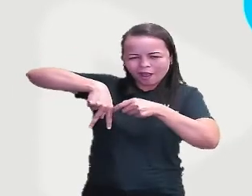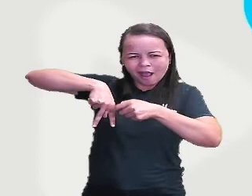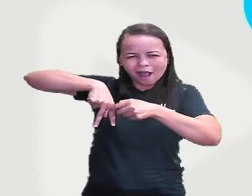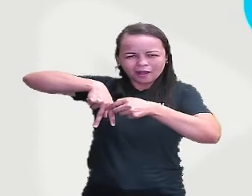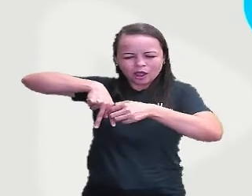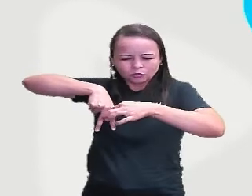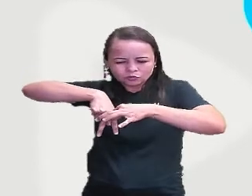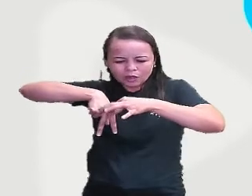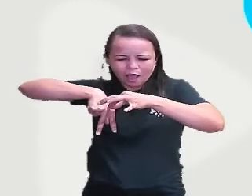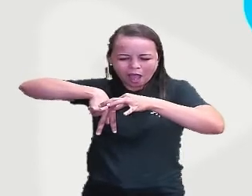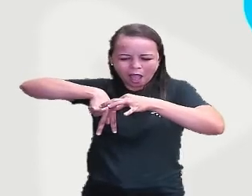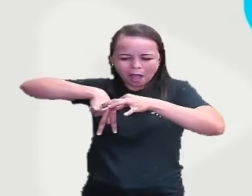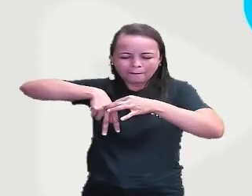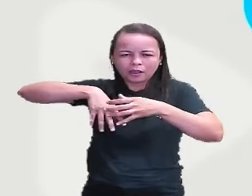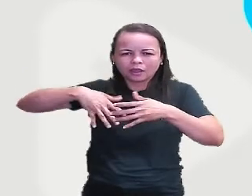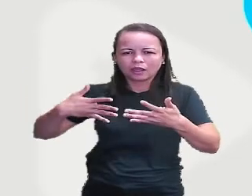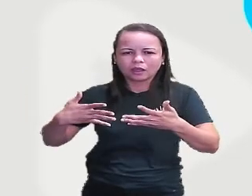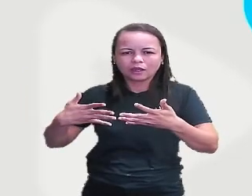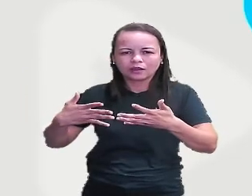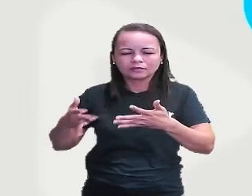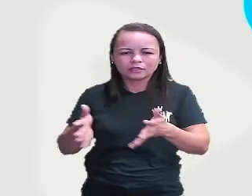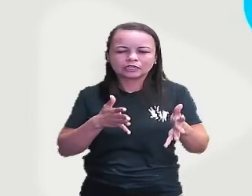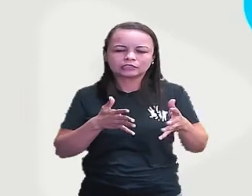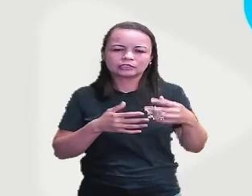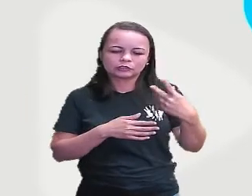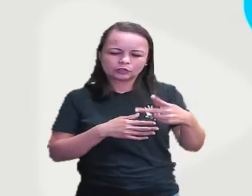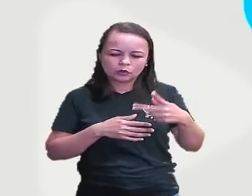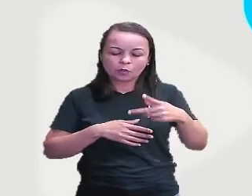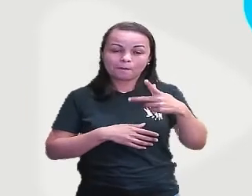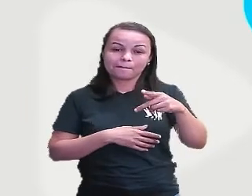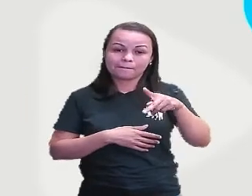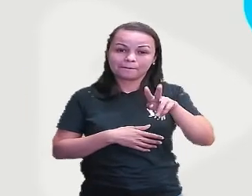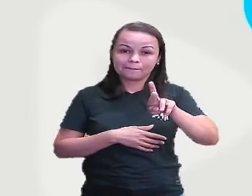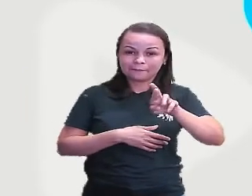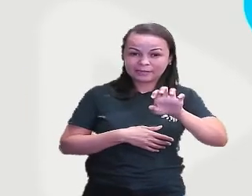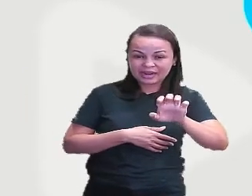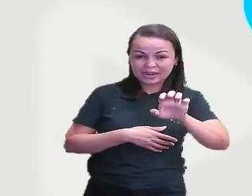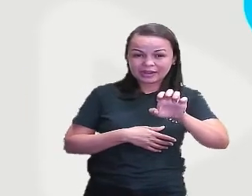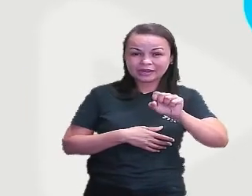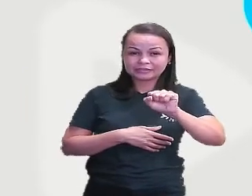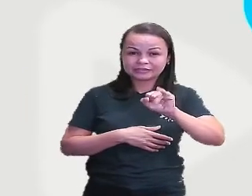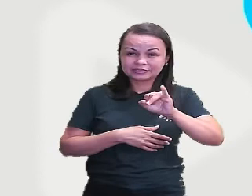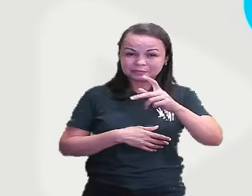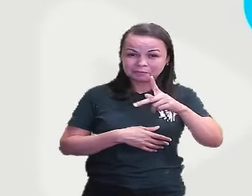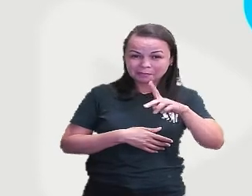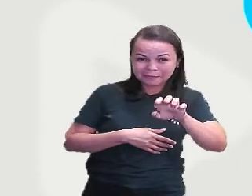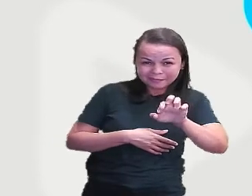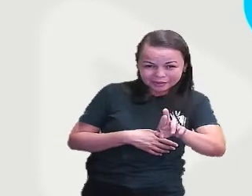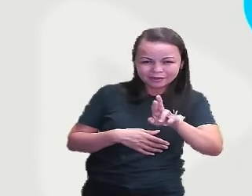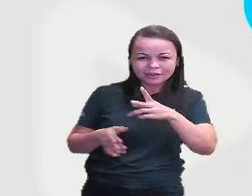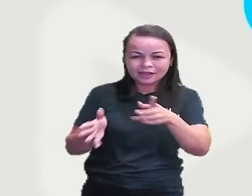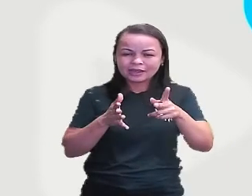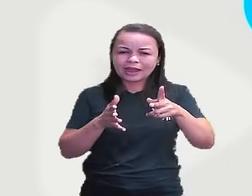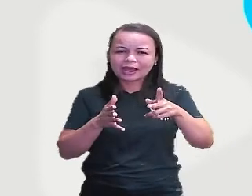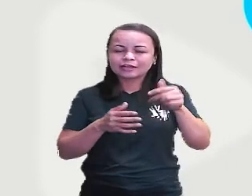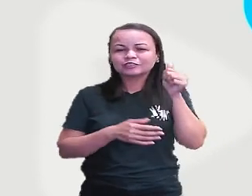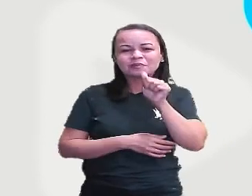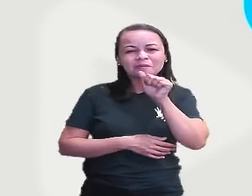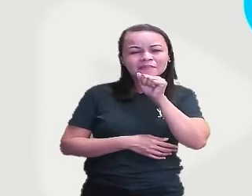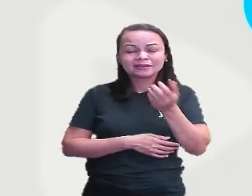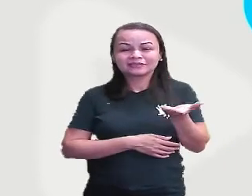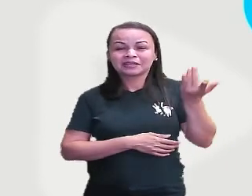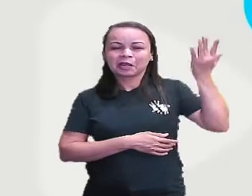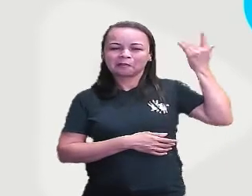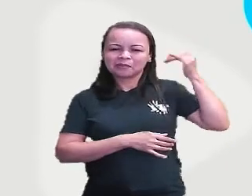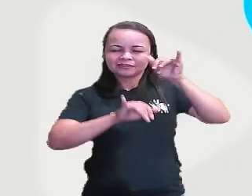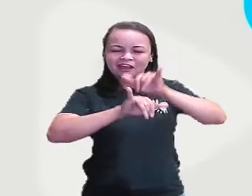em que na infância, no meu caso, pré-zíper, nossas mães avisavam que o passarinho poderia fugir. Felizmente, meu passarinho